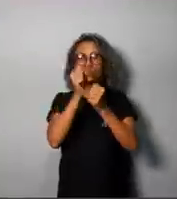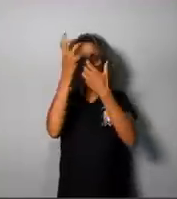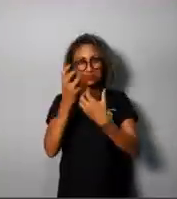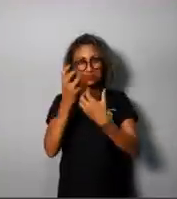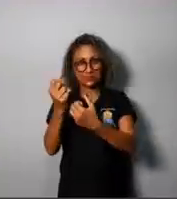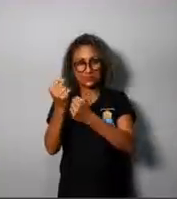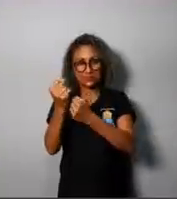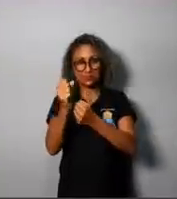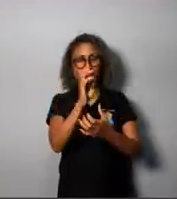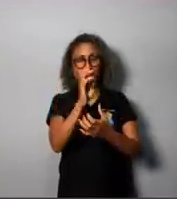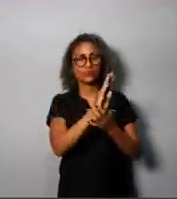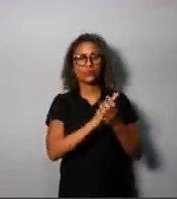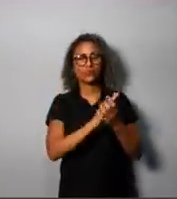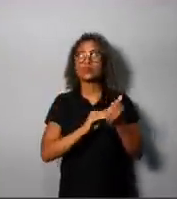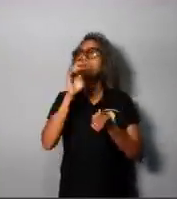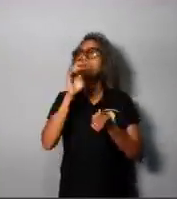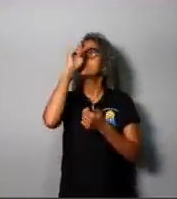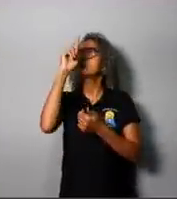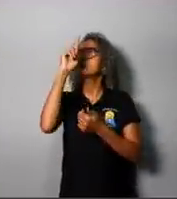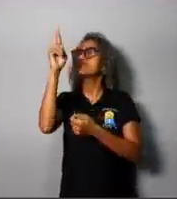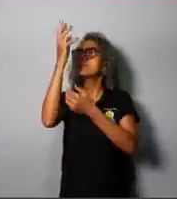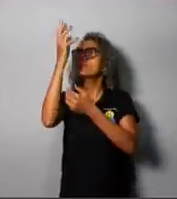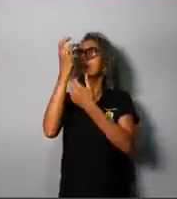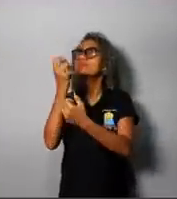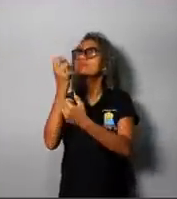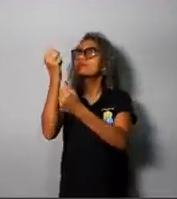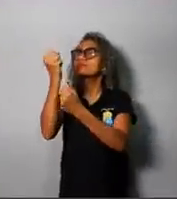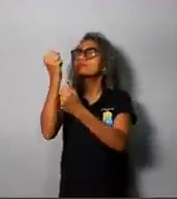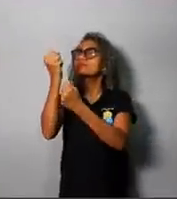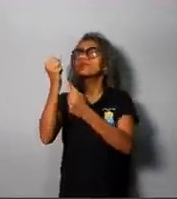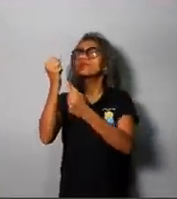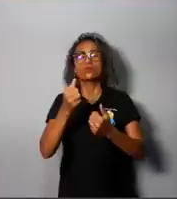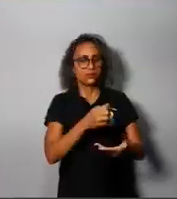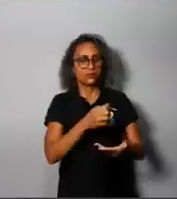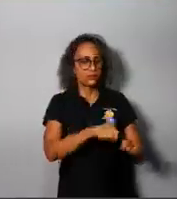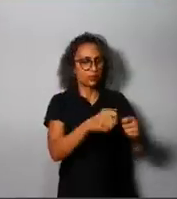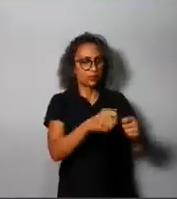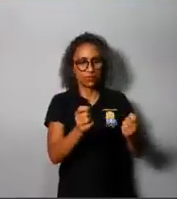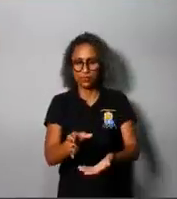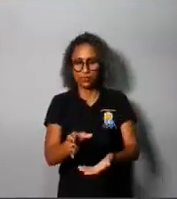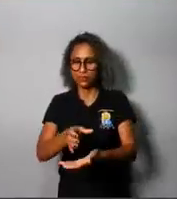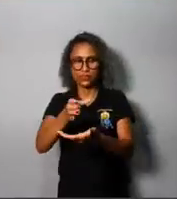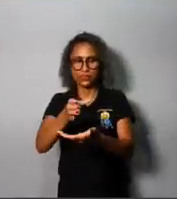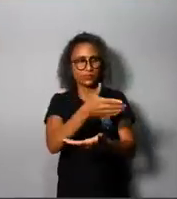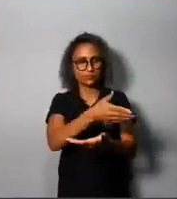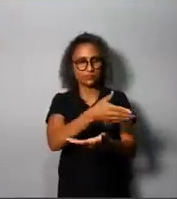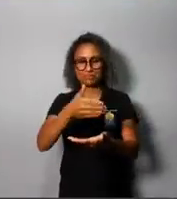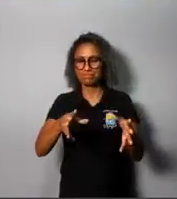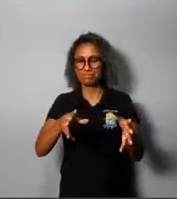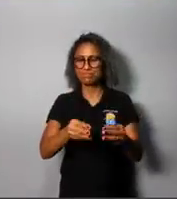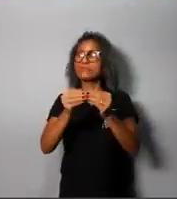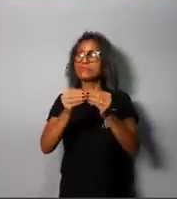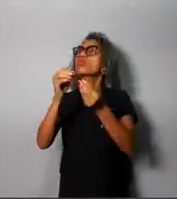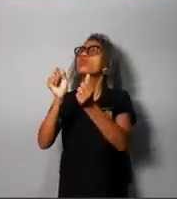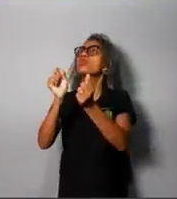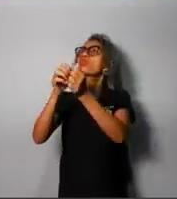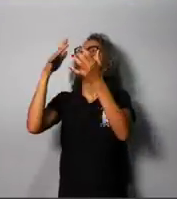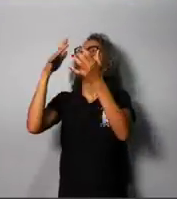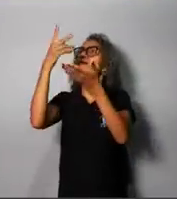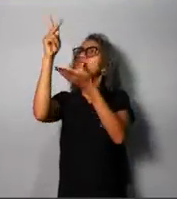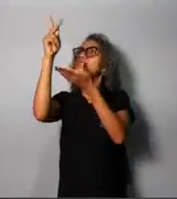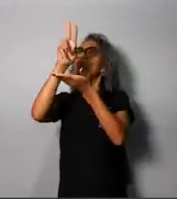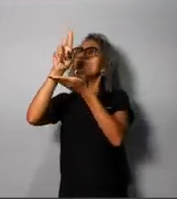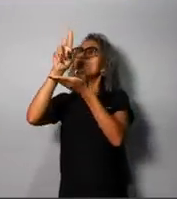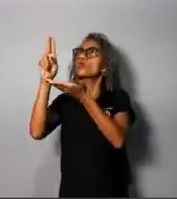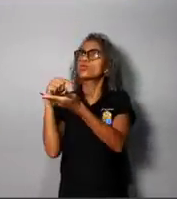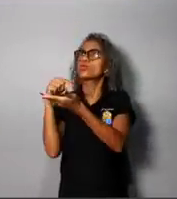o Senhor por tuas mãos este sacrifício, para a glória do seu nome, para o nosso bem e de toda a Santa